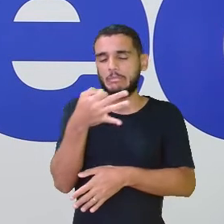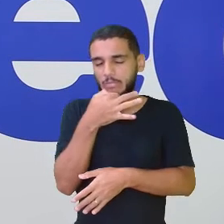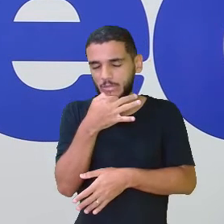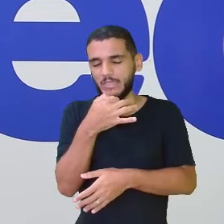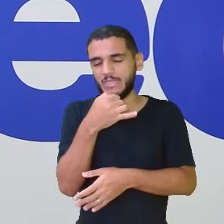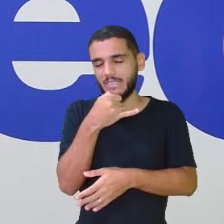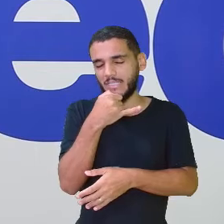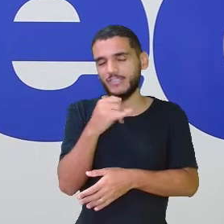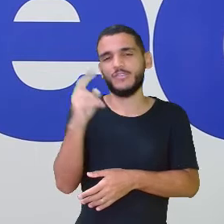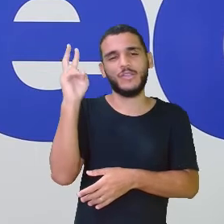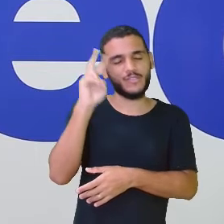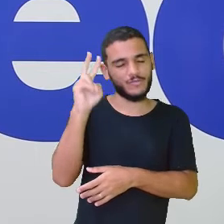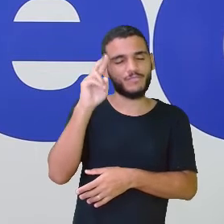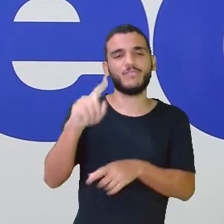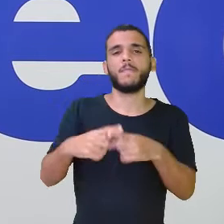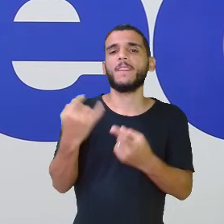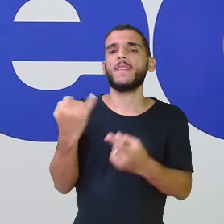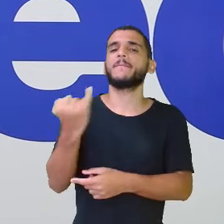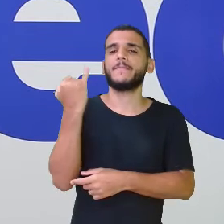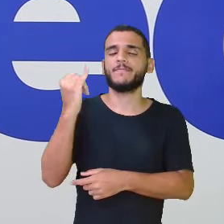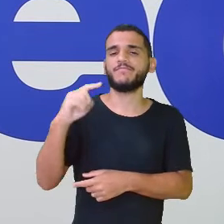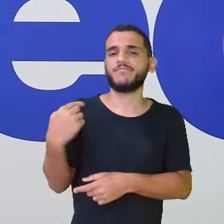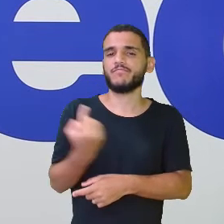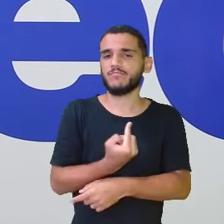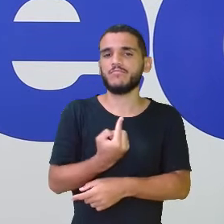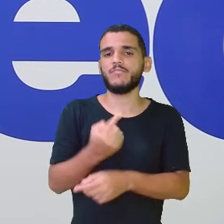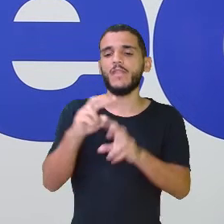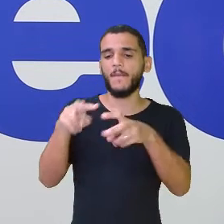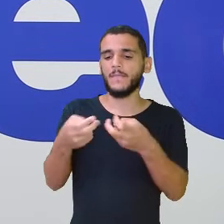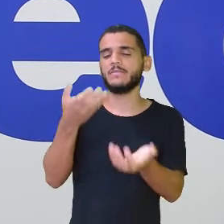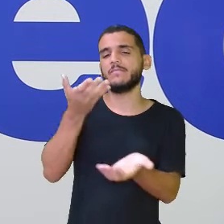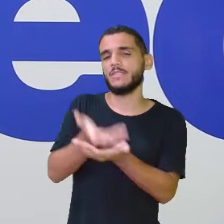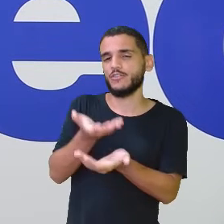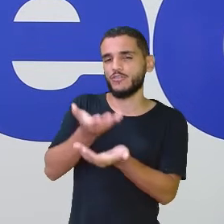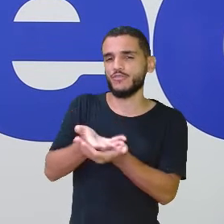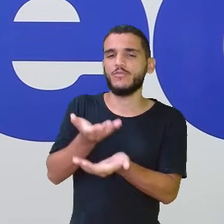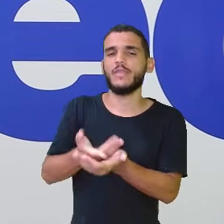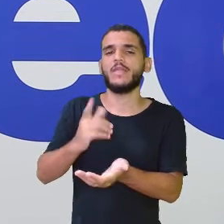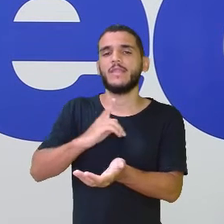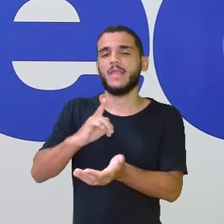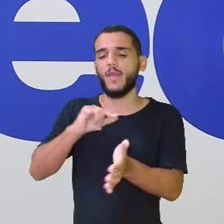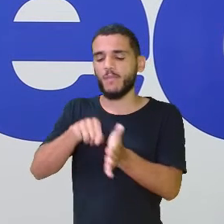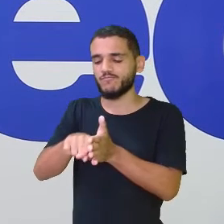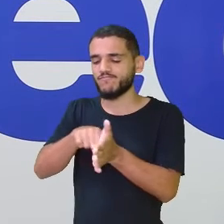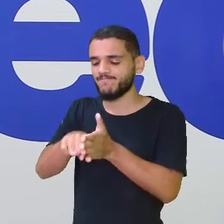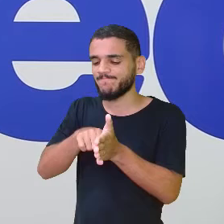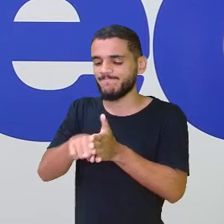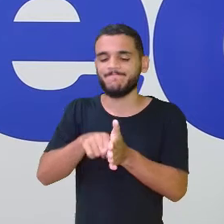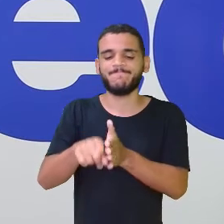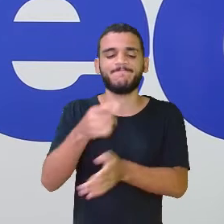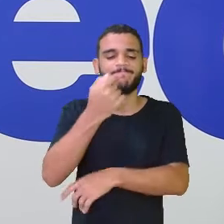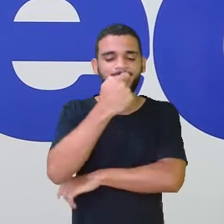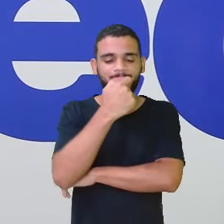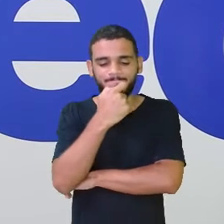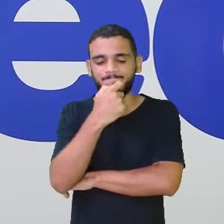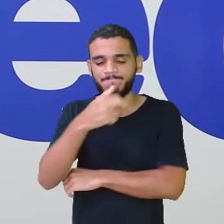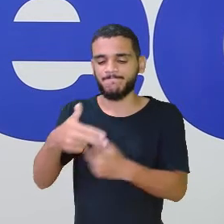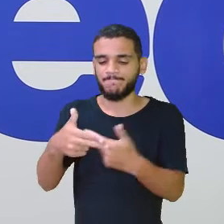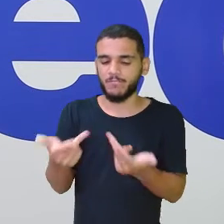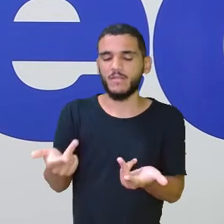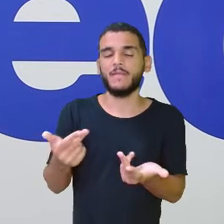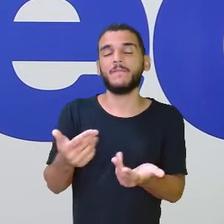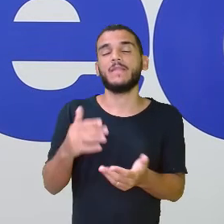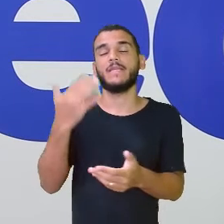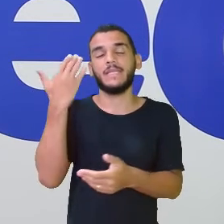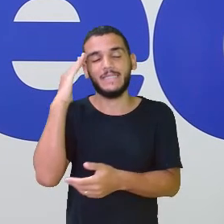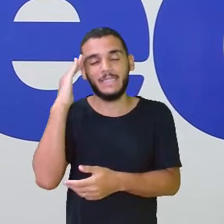lamentável da nossa história, mas é importante que a gente olhe e estude, né? Tenha esse olhar crítico para a gente poder entender. E como o